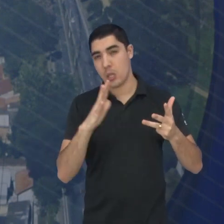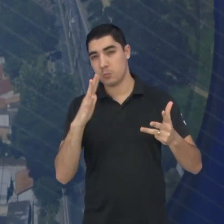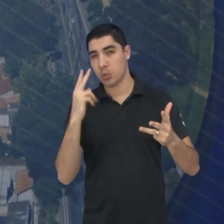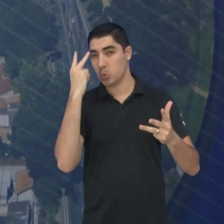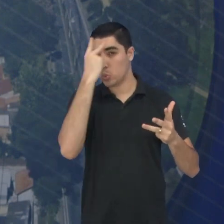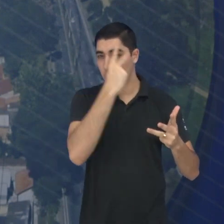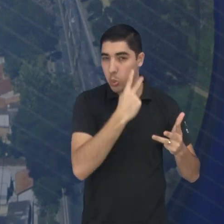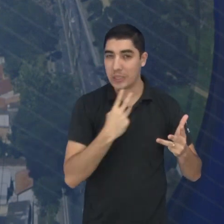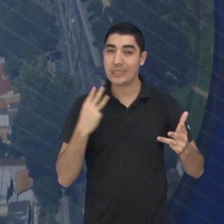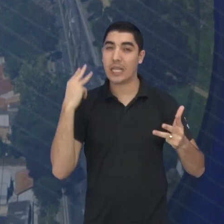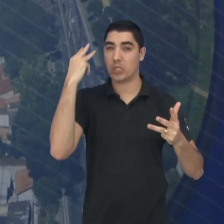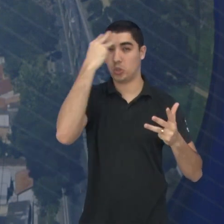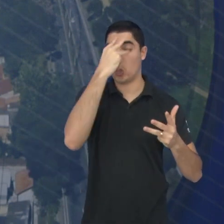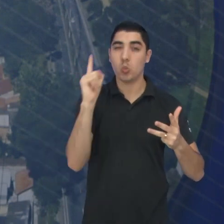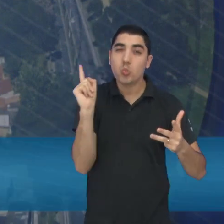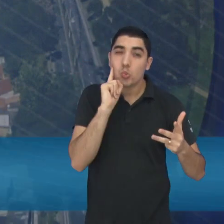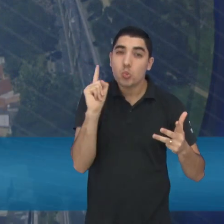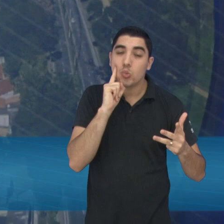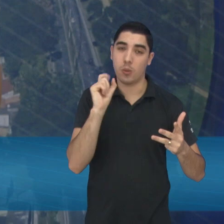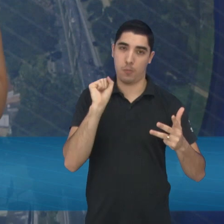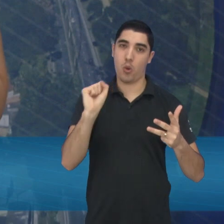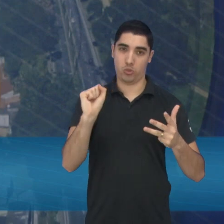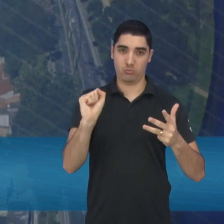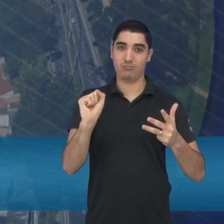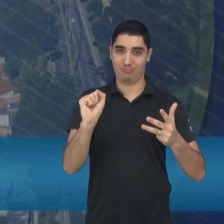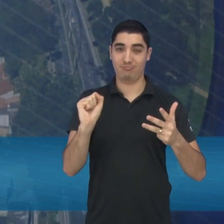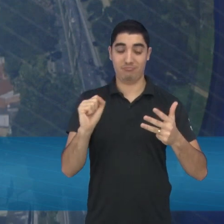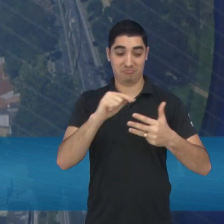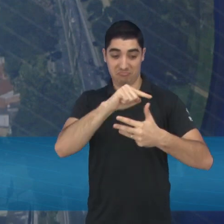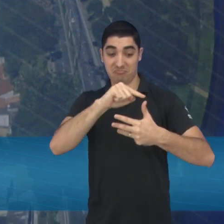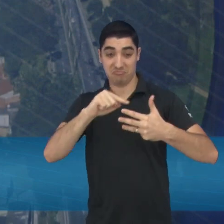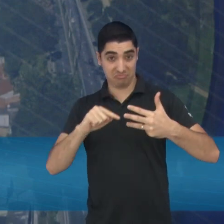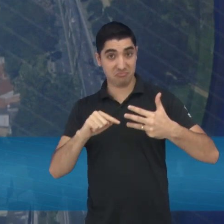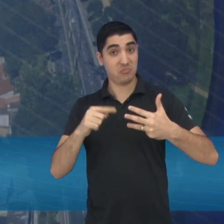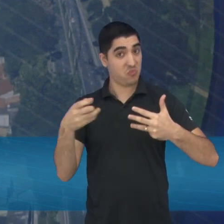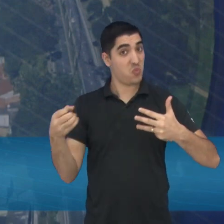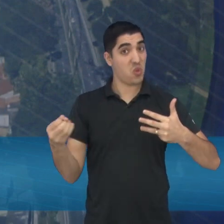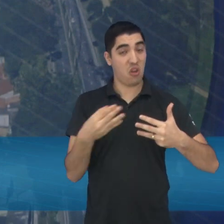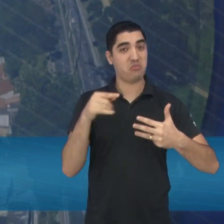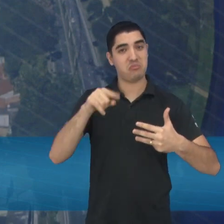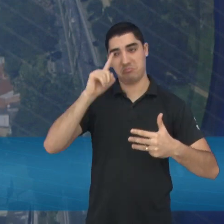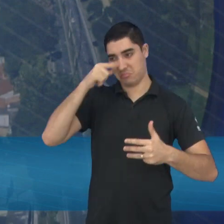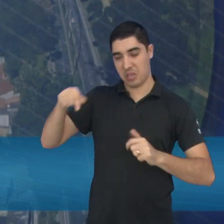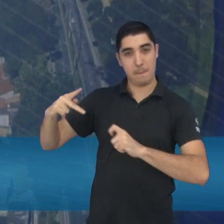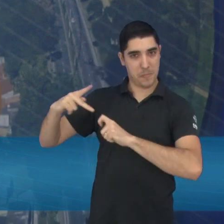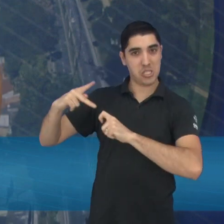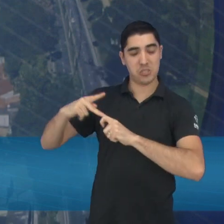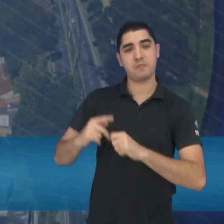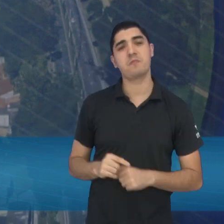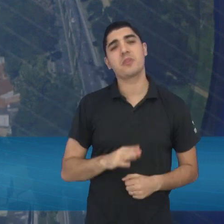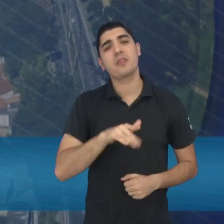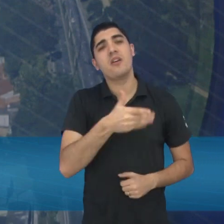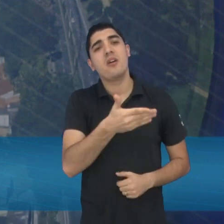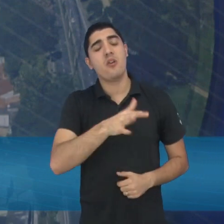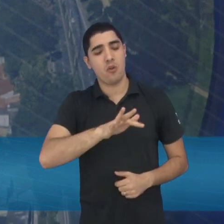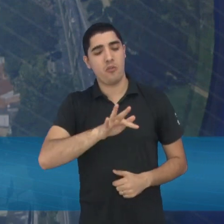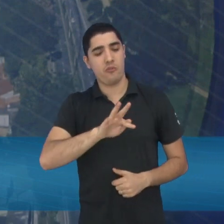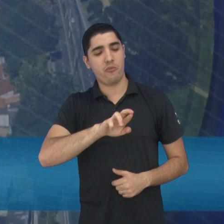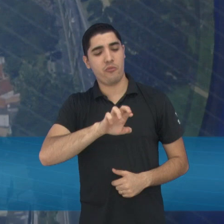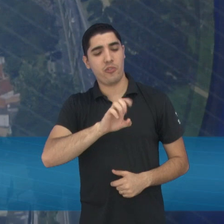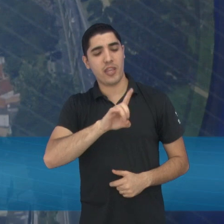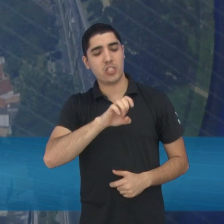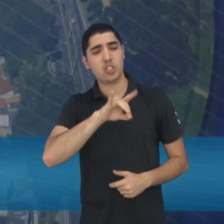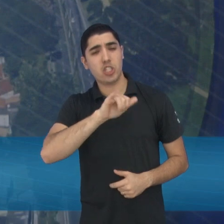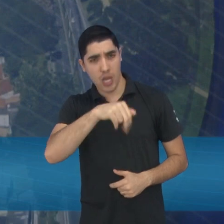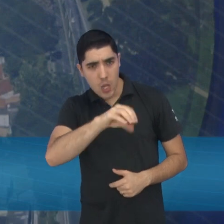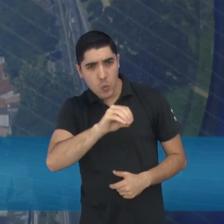horas por dia. Frediano, você acredita como que você avalia essa situação? Você acha que